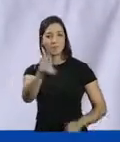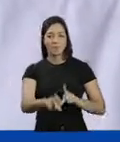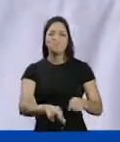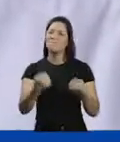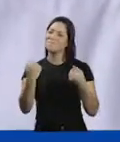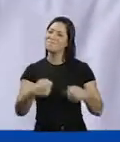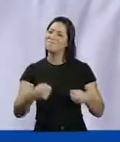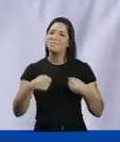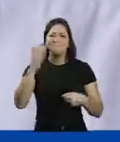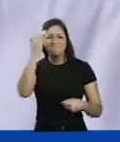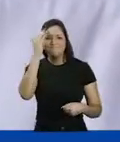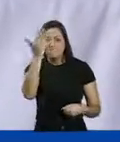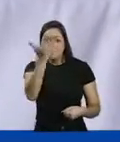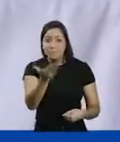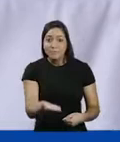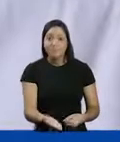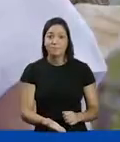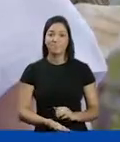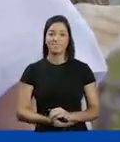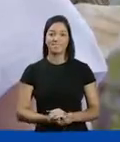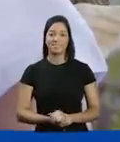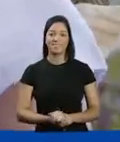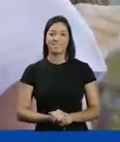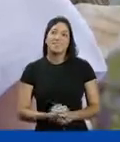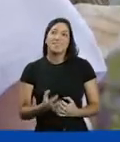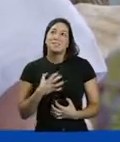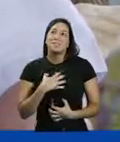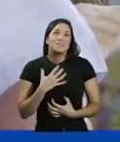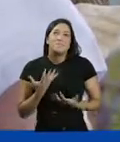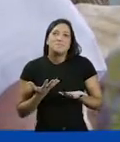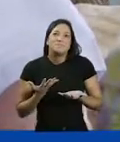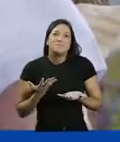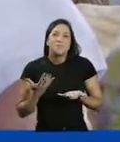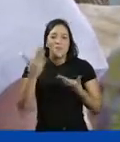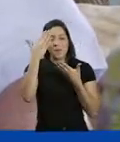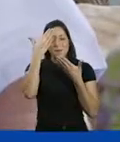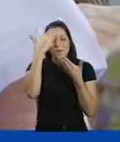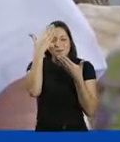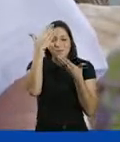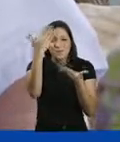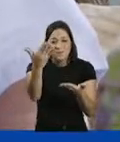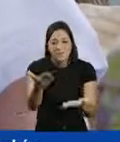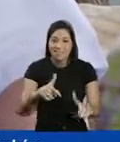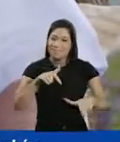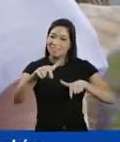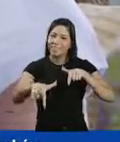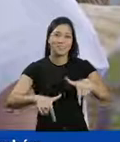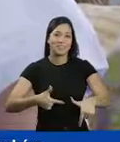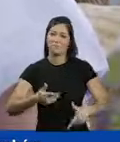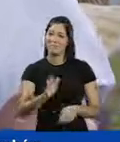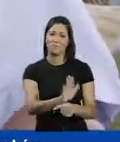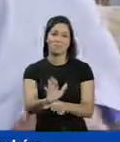para o nosso fogo por precisa de entender isso e é uma maneira de você dizer obrigado por tudo